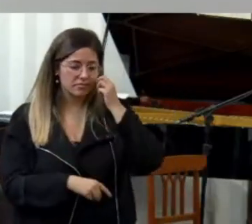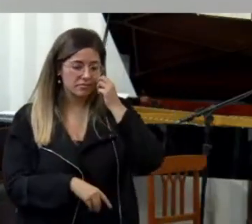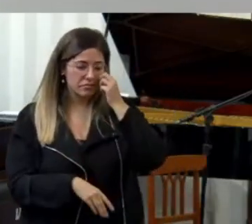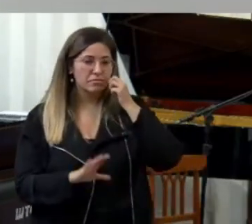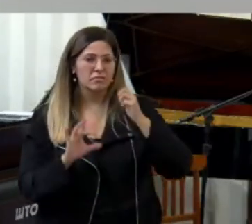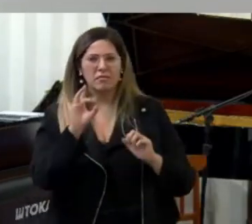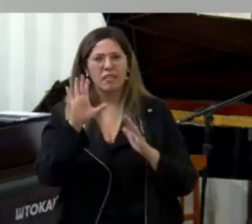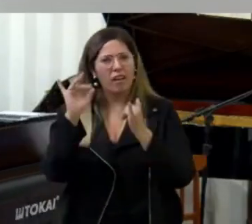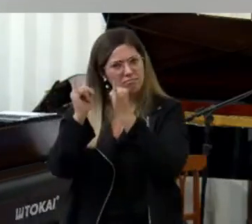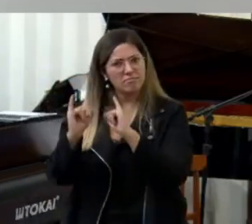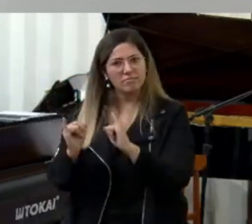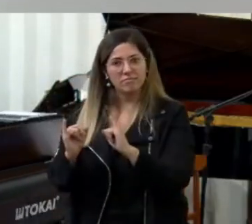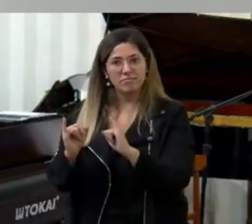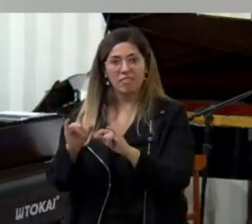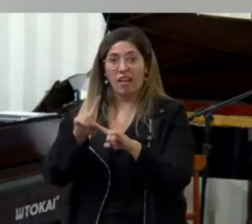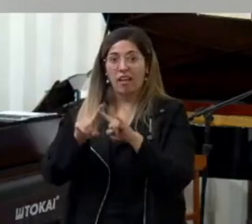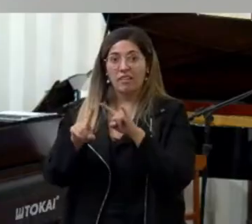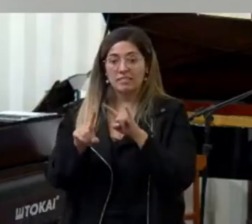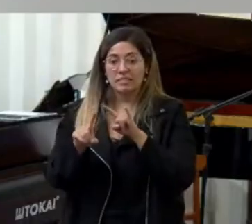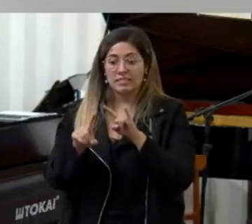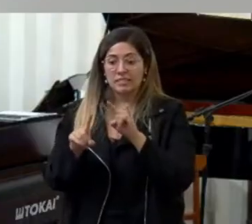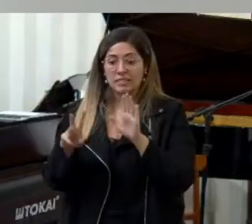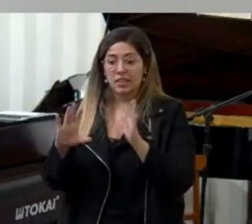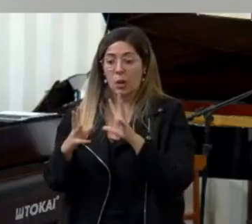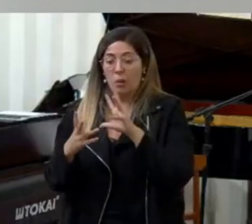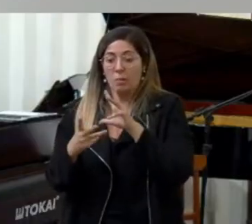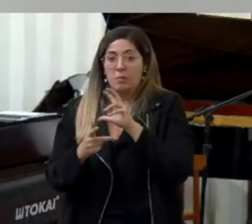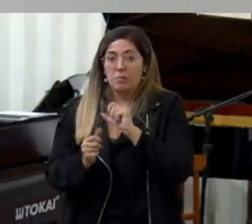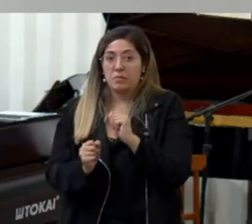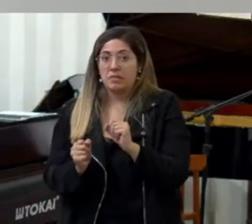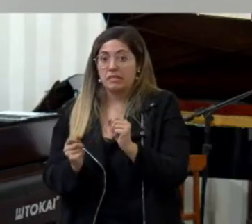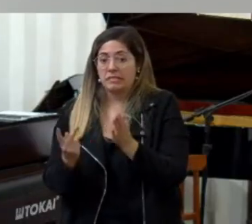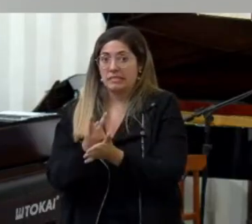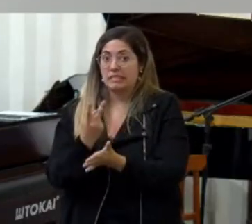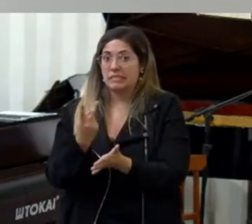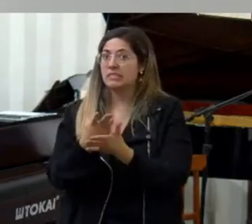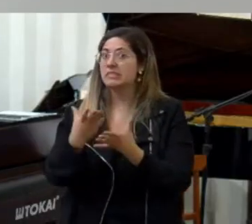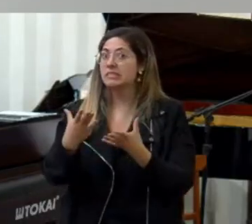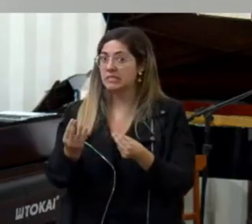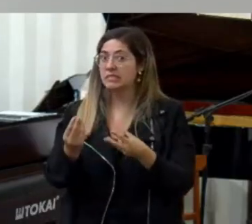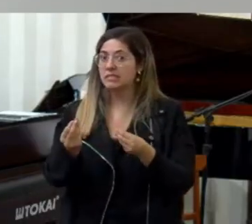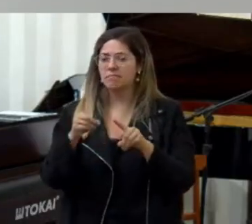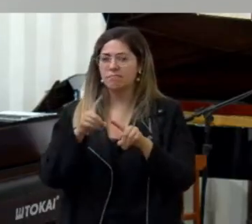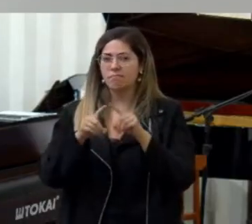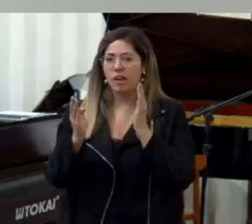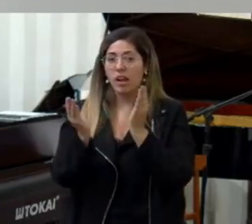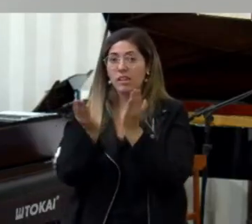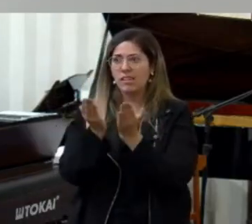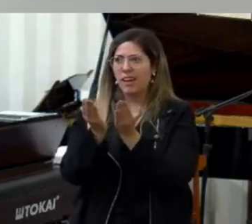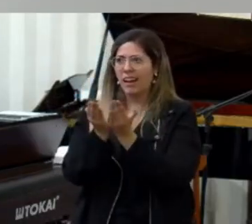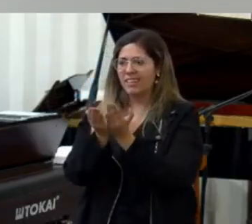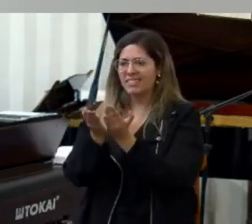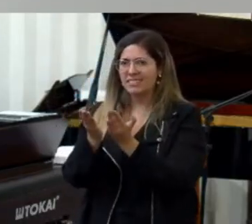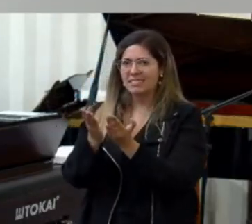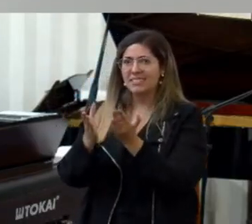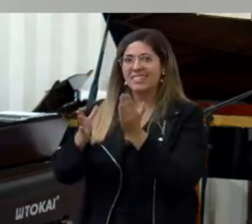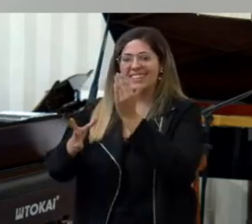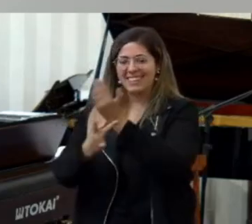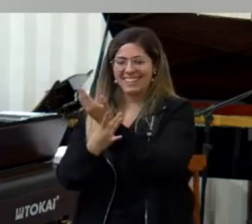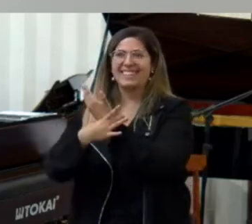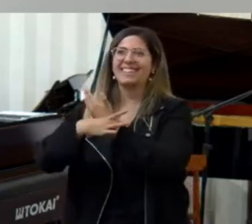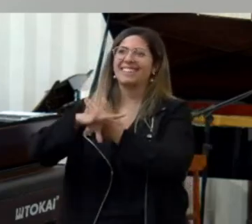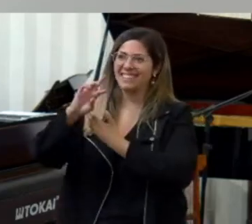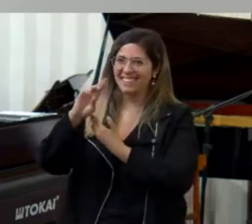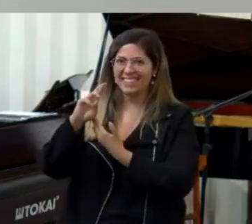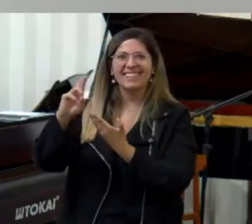só idolatrias, mas de instabilidades, o cristão é convidado a conhecer a segurança de Jesus